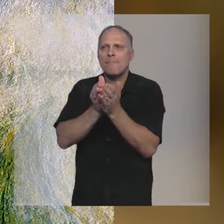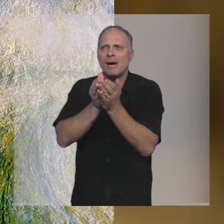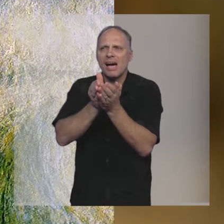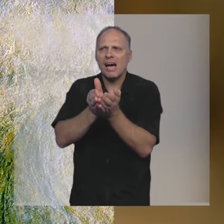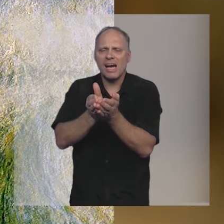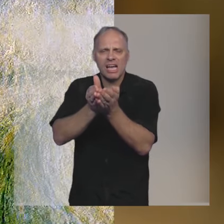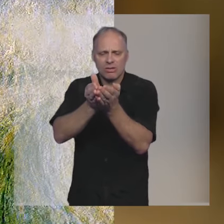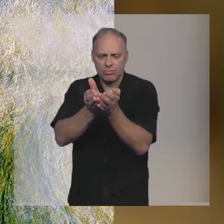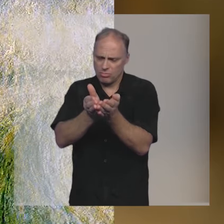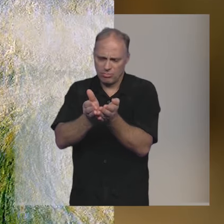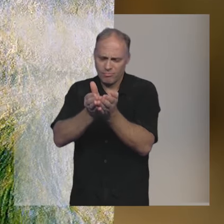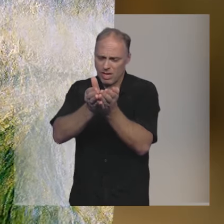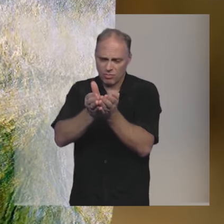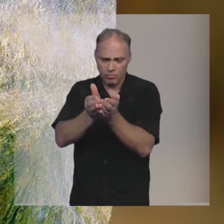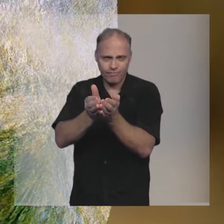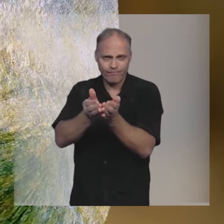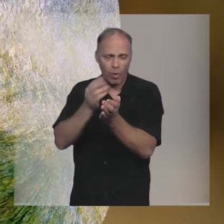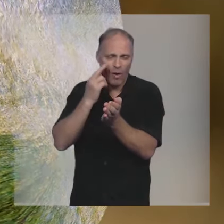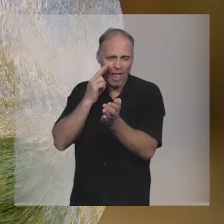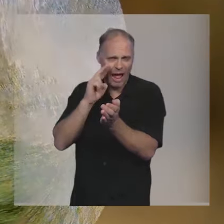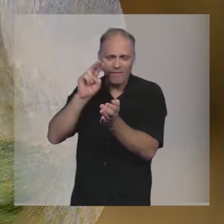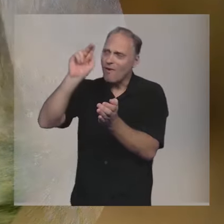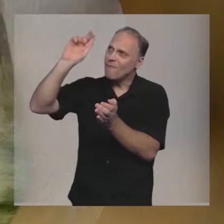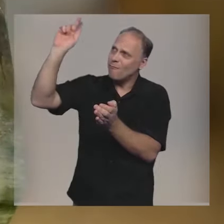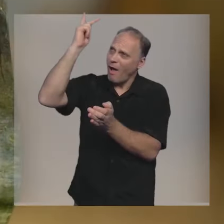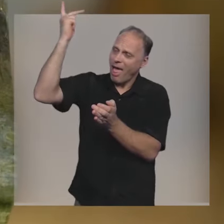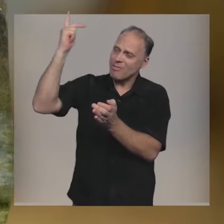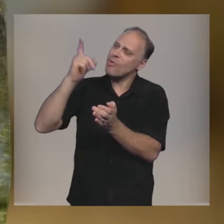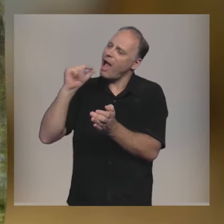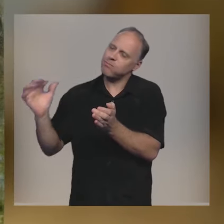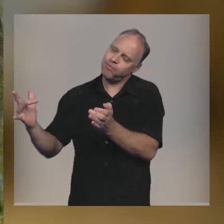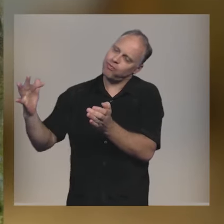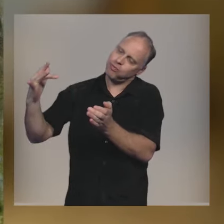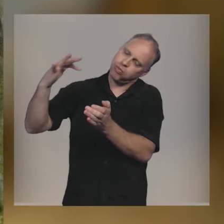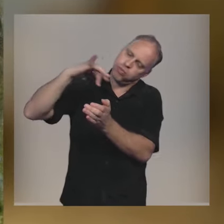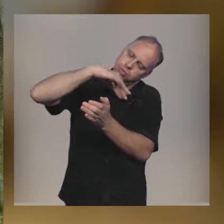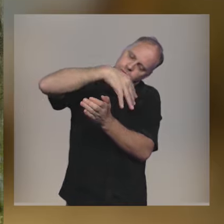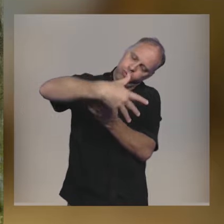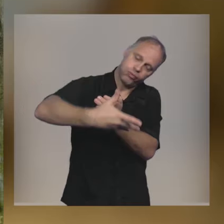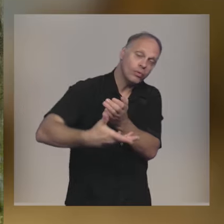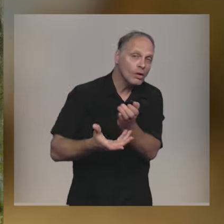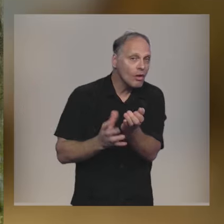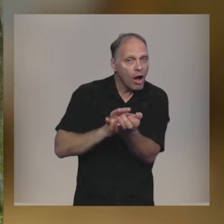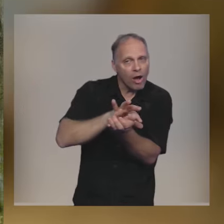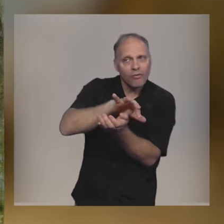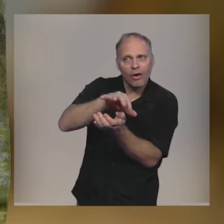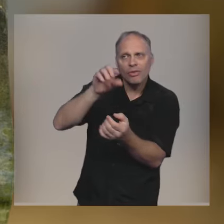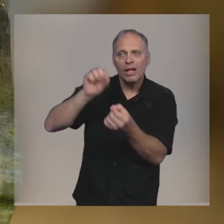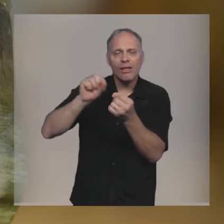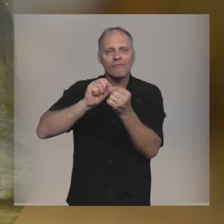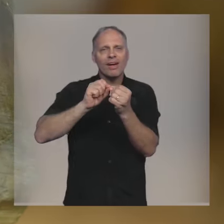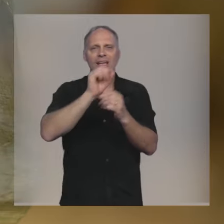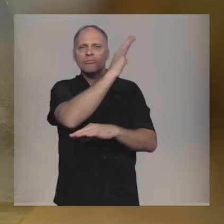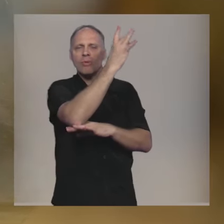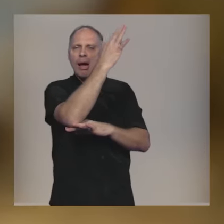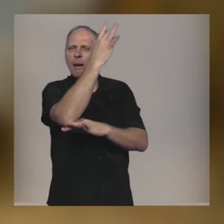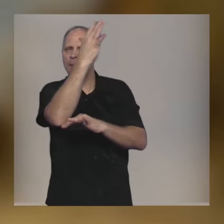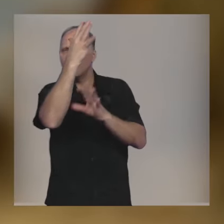estava engolido no meio da tempestade. Ele fazia uma paisagem que ela